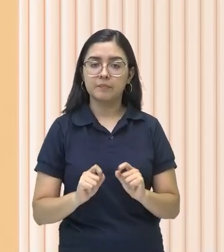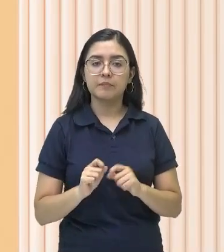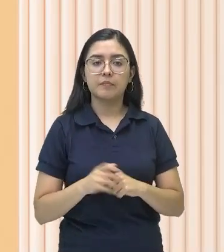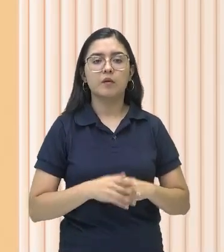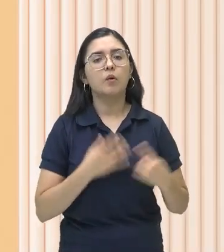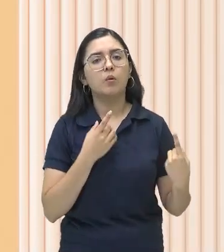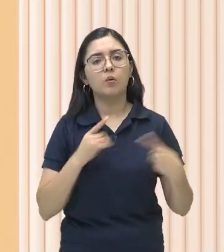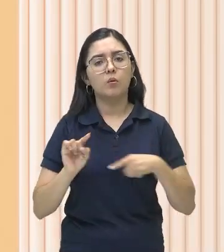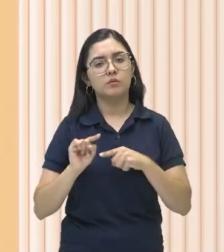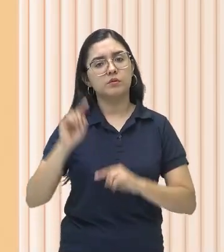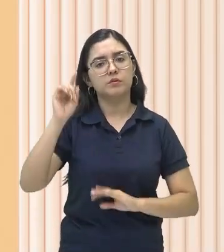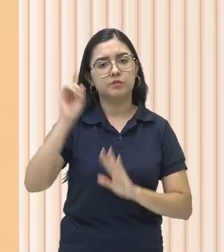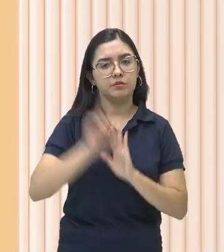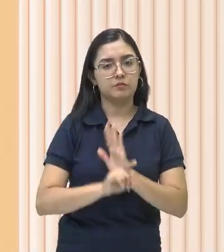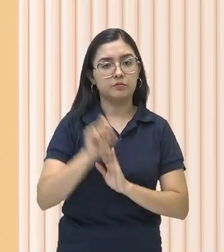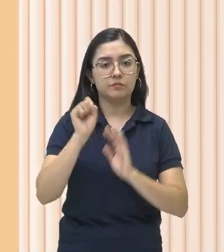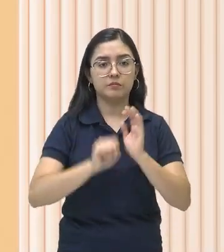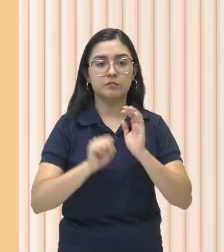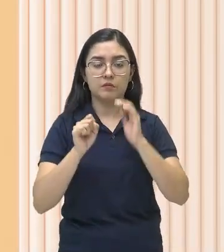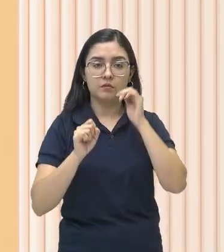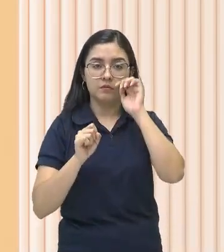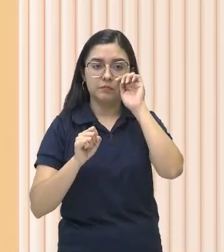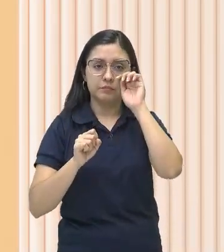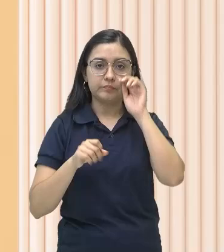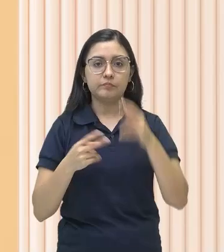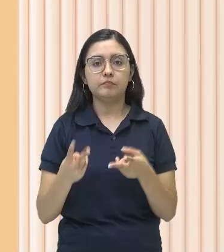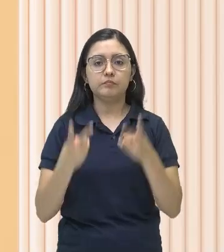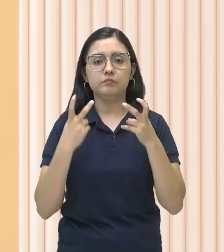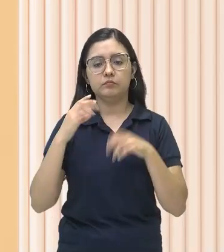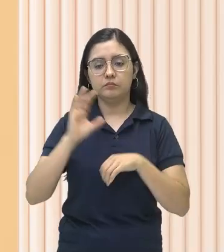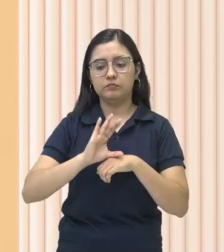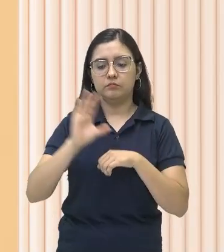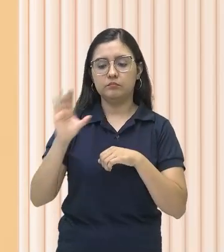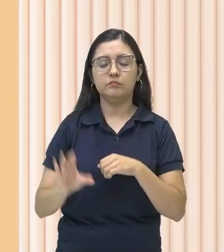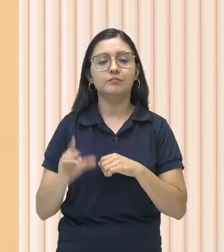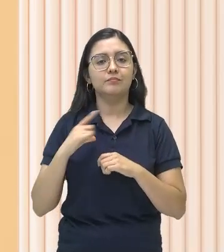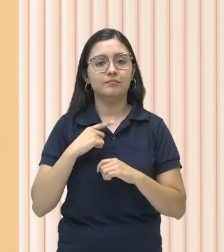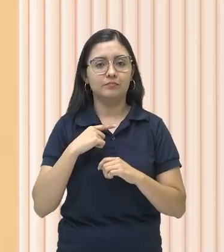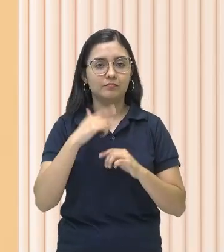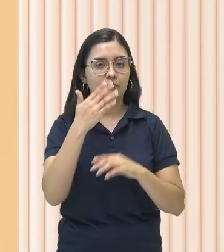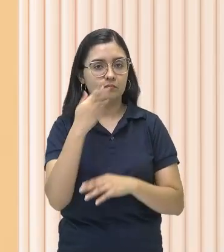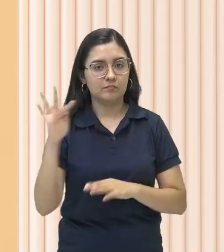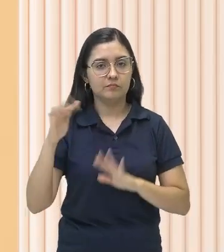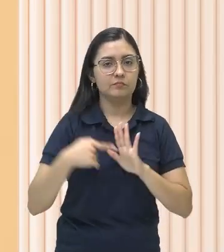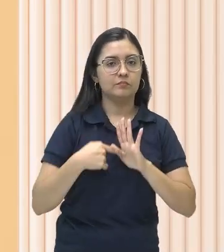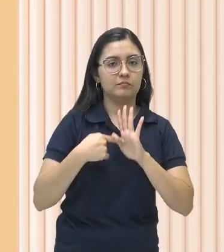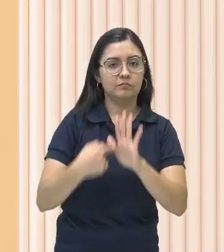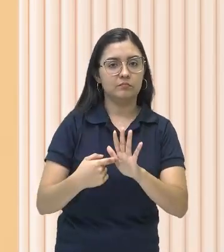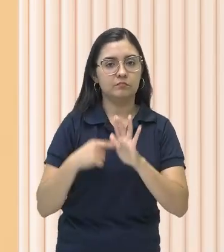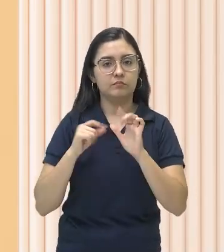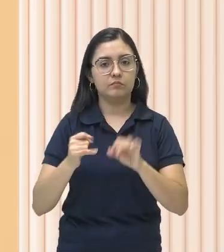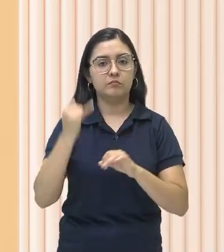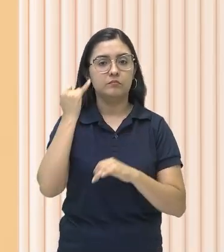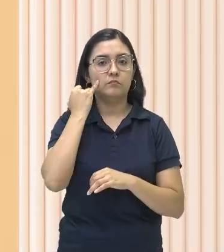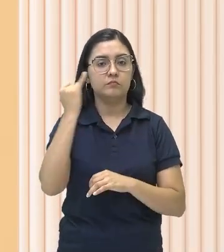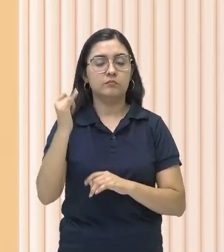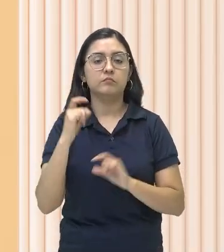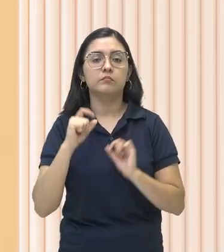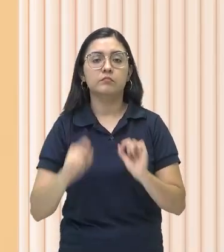sim. Vejam bem, a Constituição Federal, ela traz para nós essa ideia do